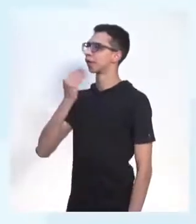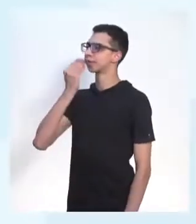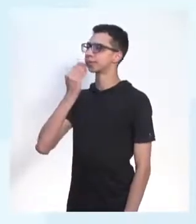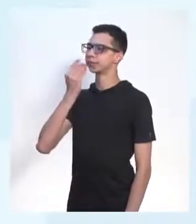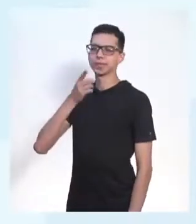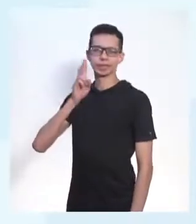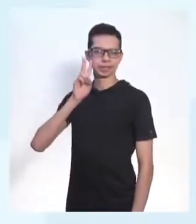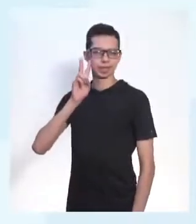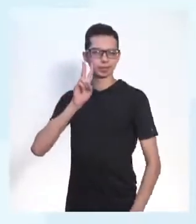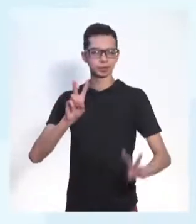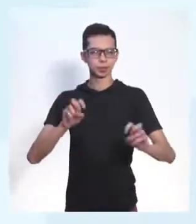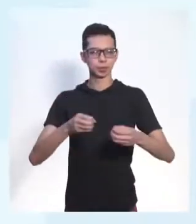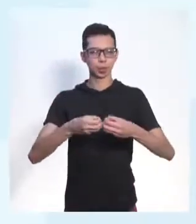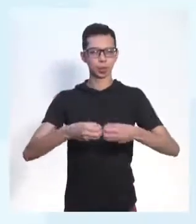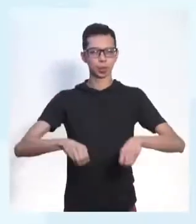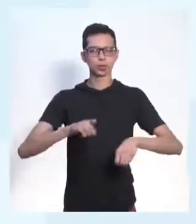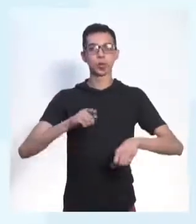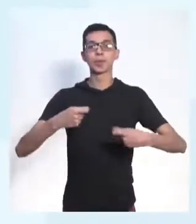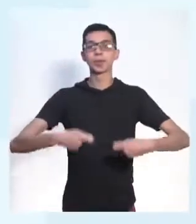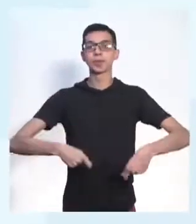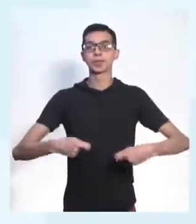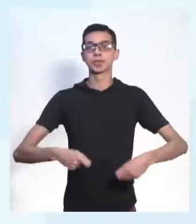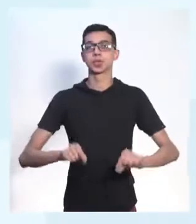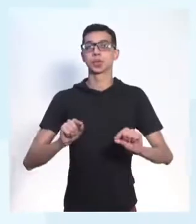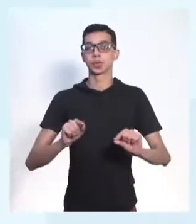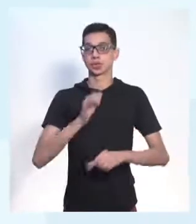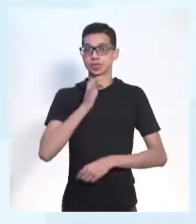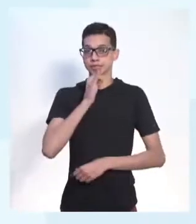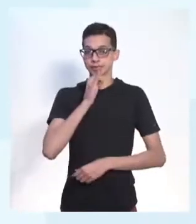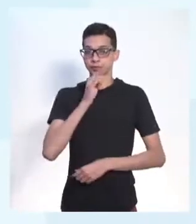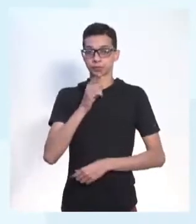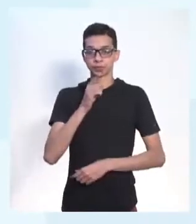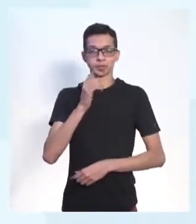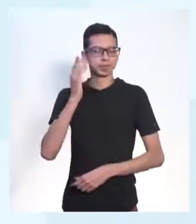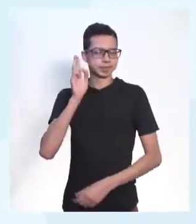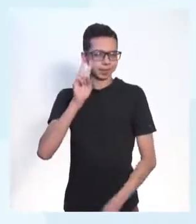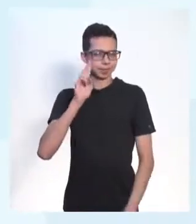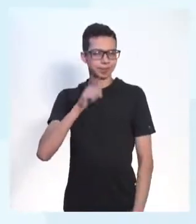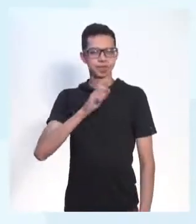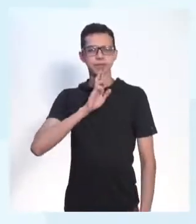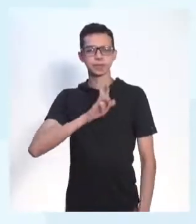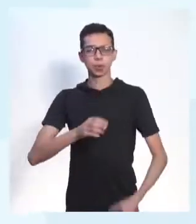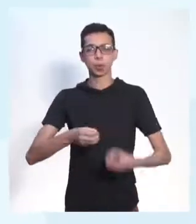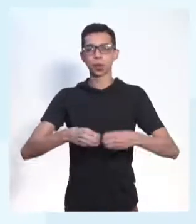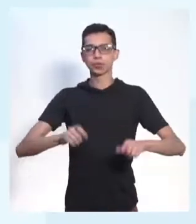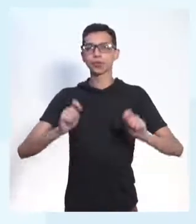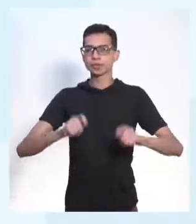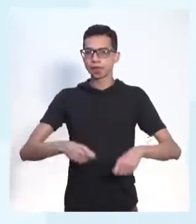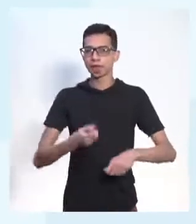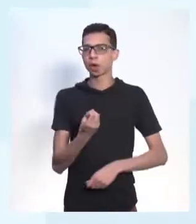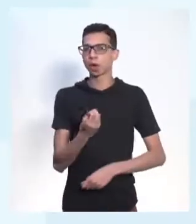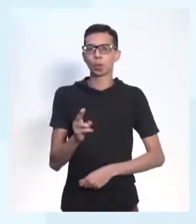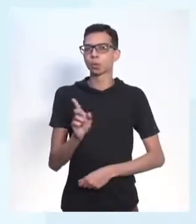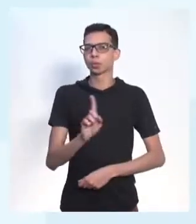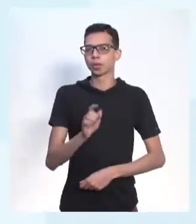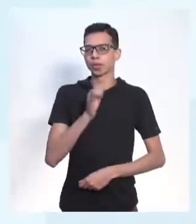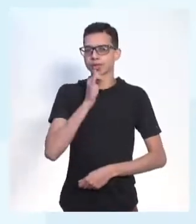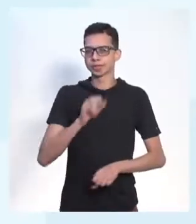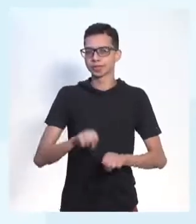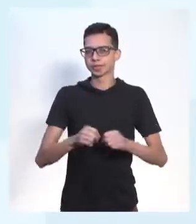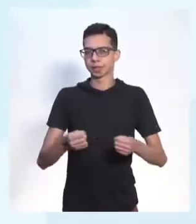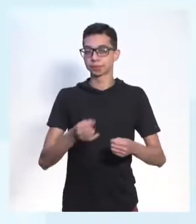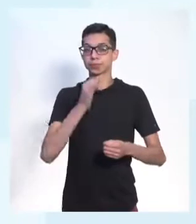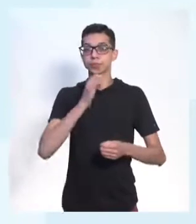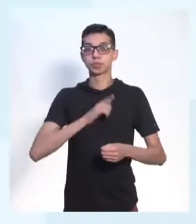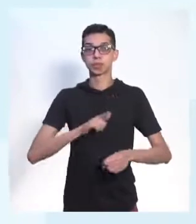né? E aí você tinha que colocar lá se o ovo funcionou ou não. Então, se funcionou, você ia falar, or egg